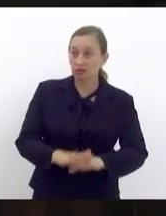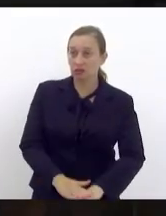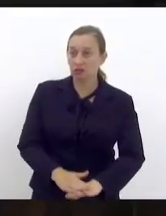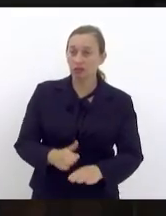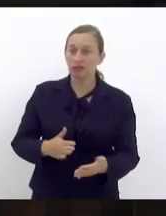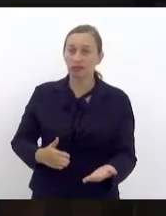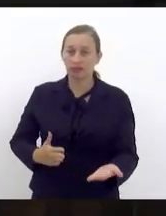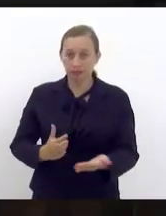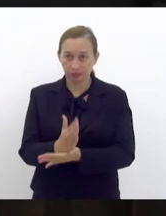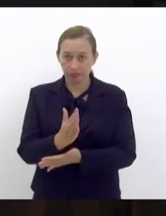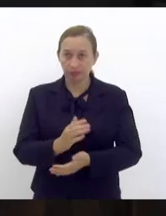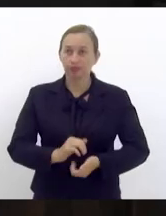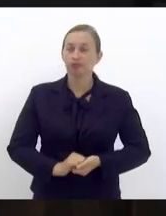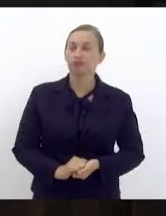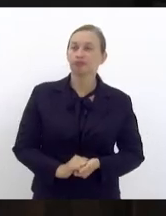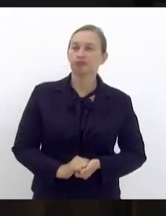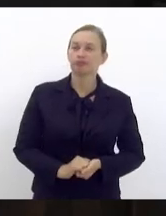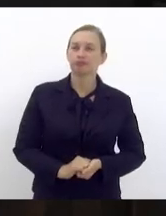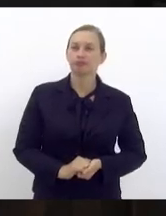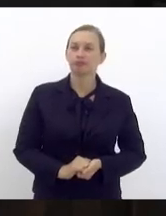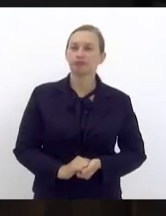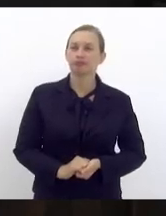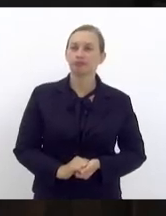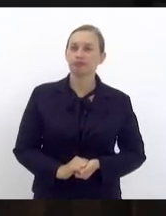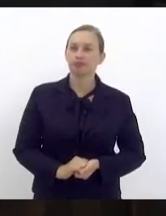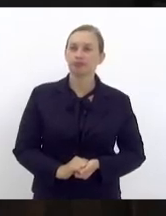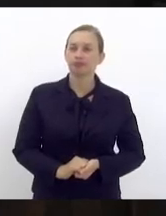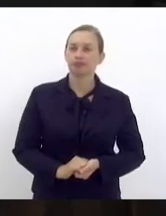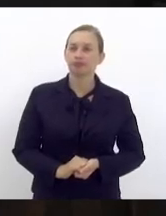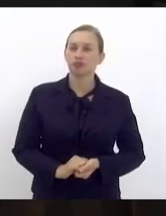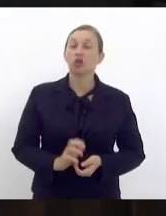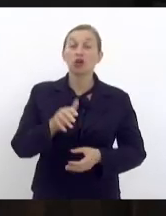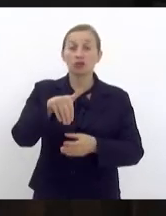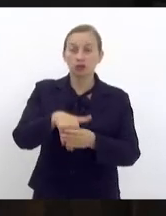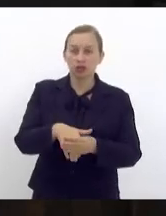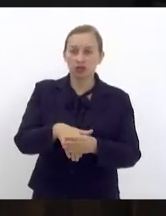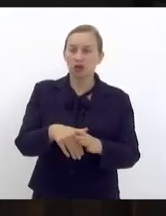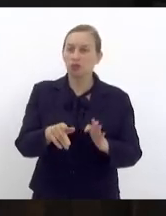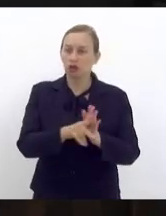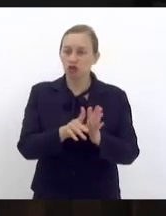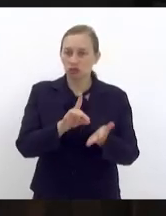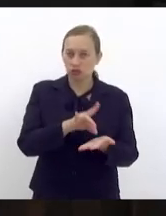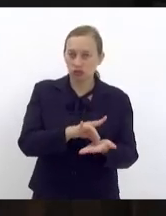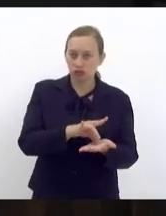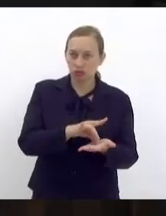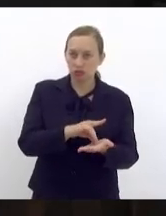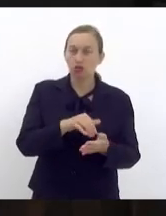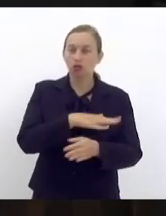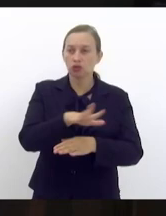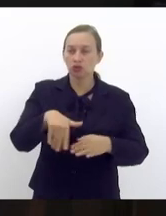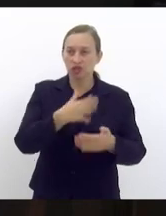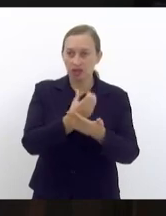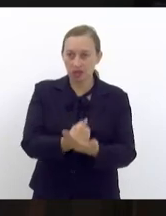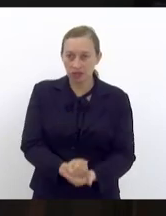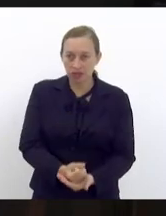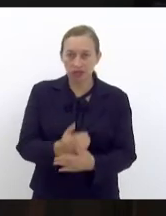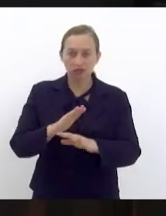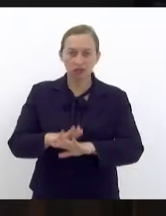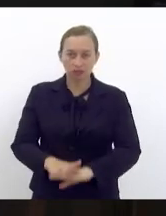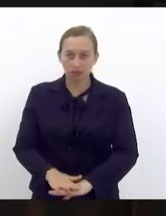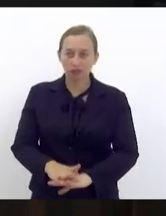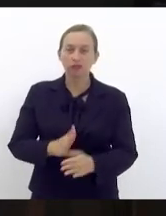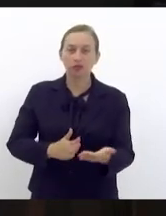estão. Aprovado. Em votação, projeto original. Senhores que aprovam, permaneçam como